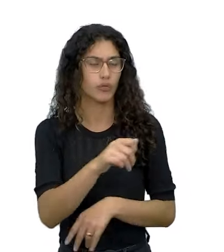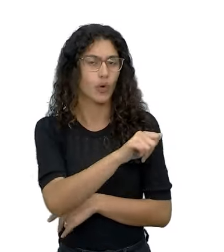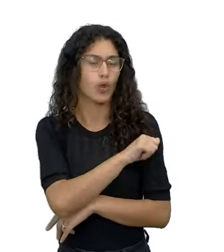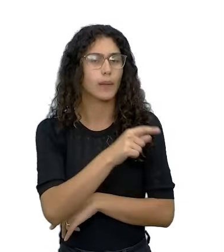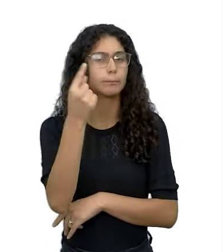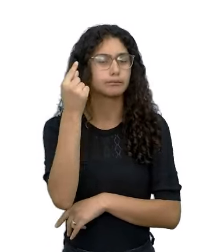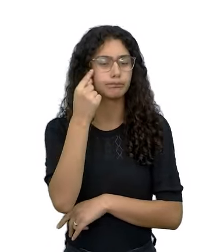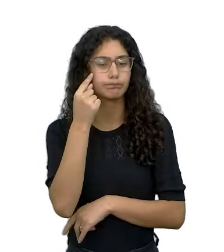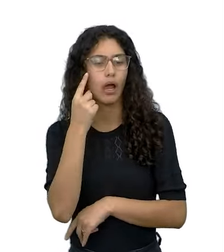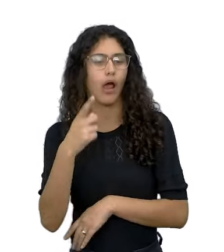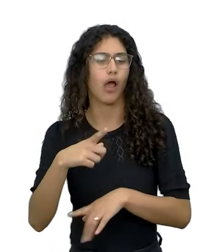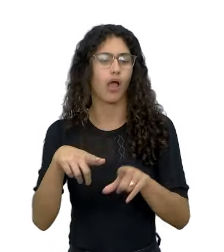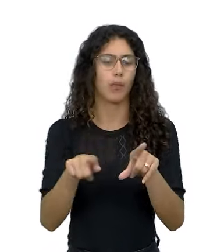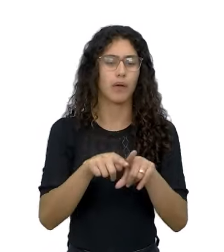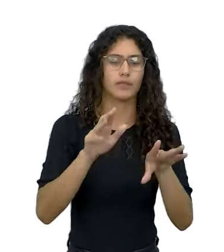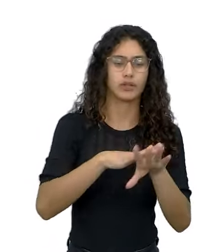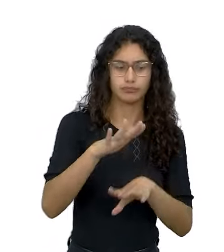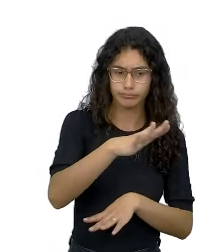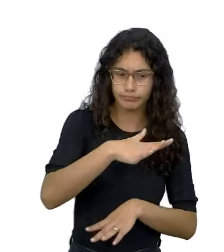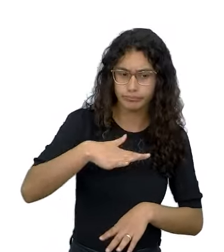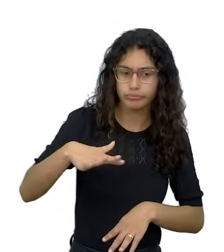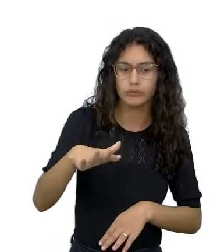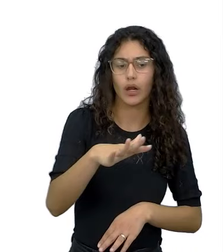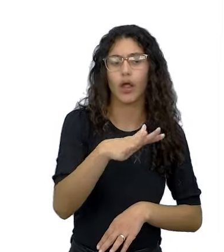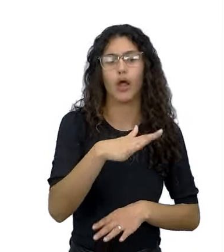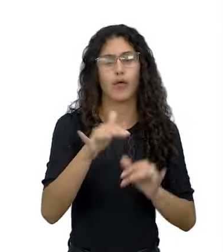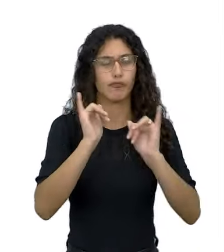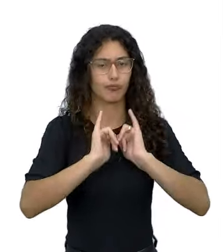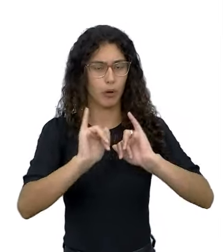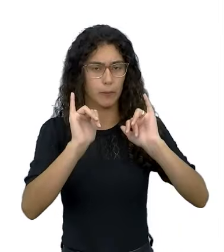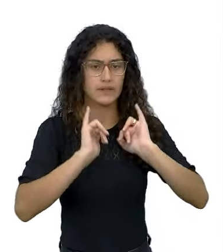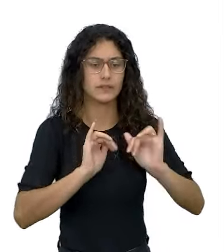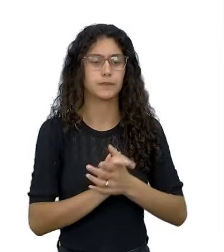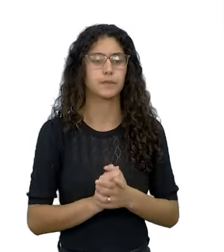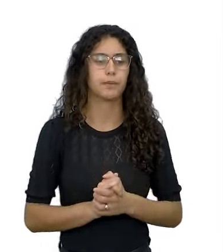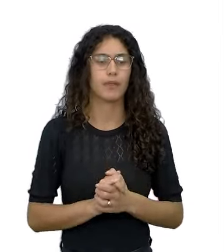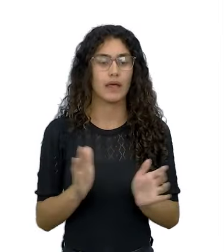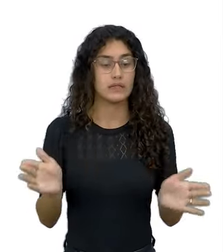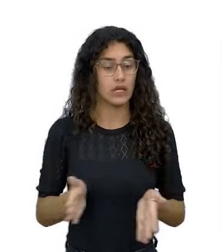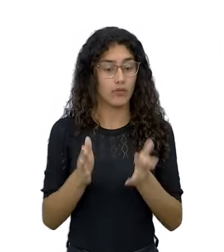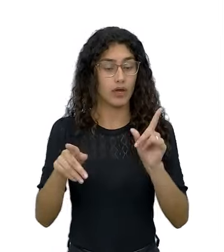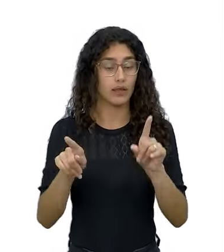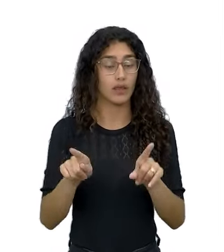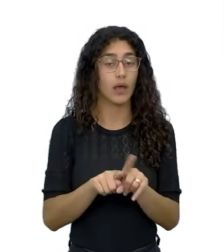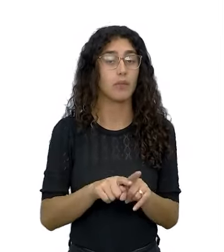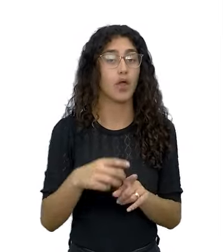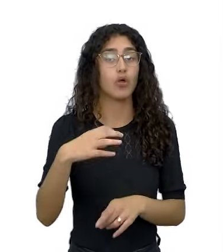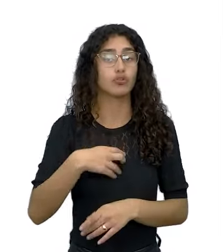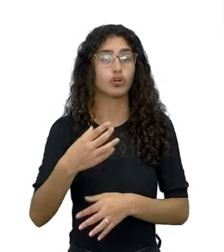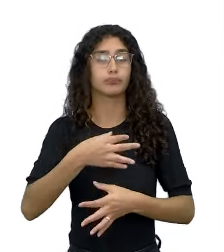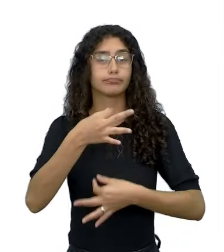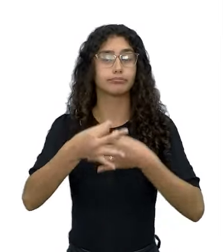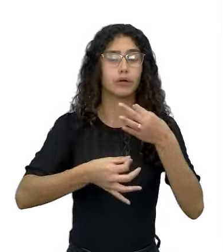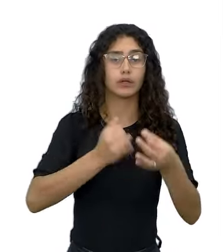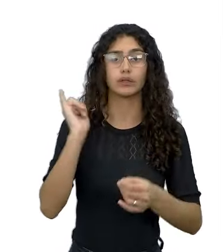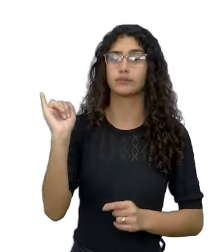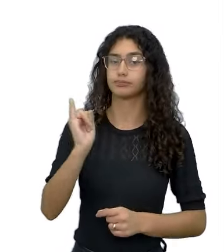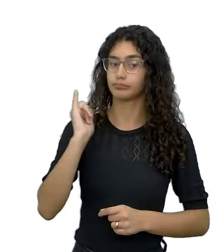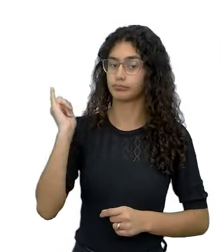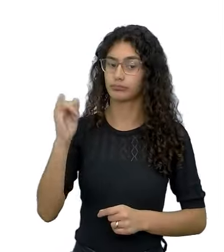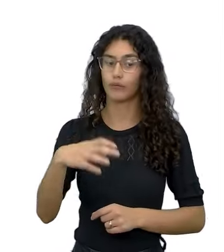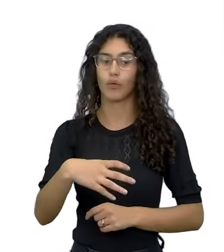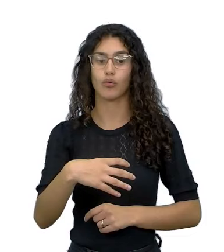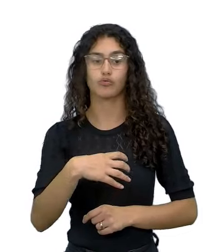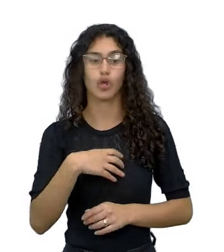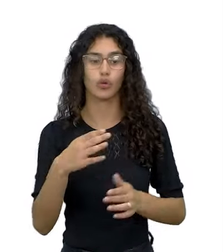pensar, informações gerais, né, incentiva a formulação de hipóteses, que é importante, incentiva